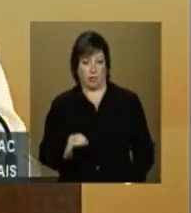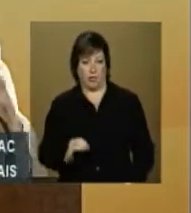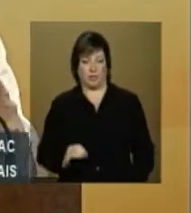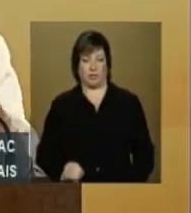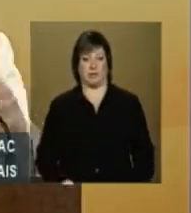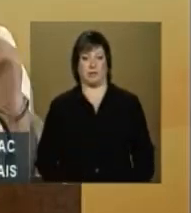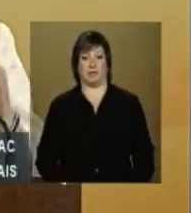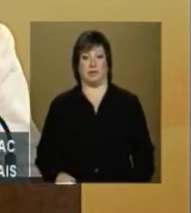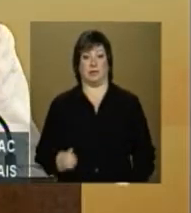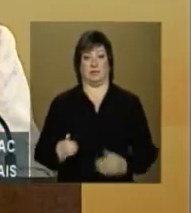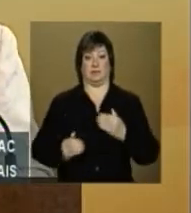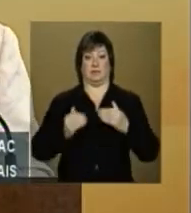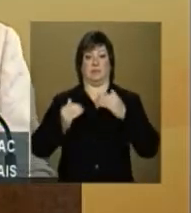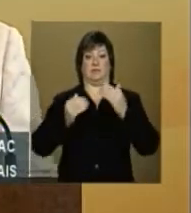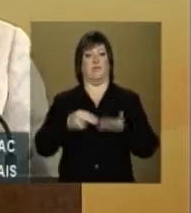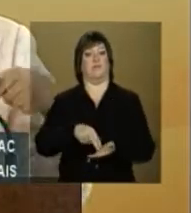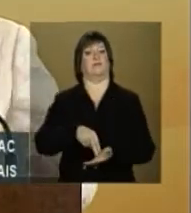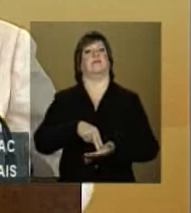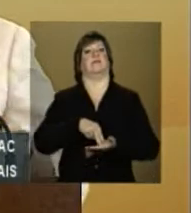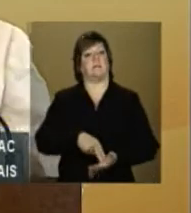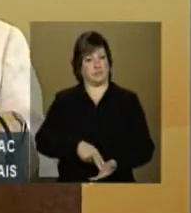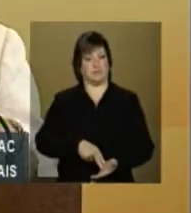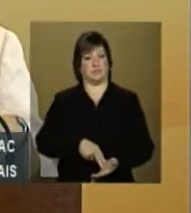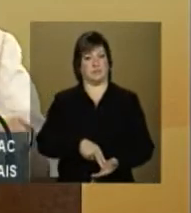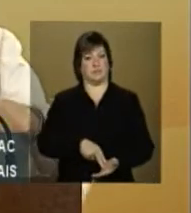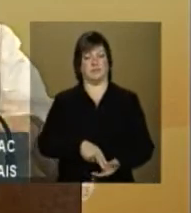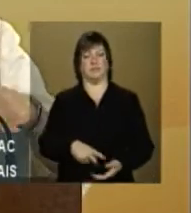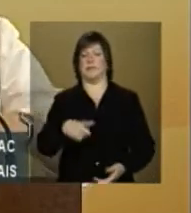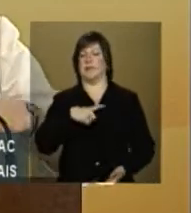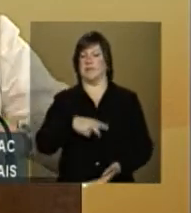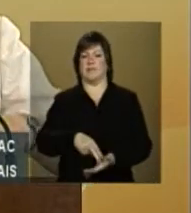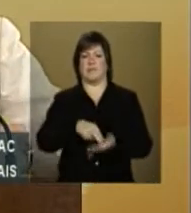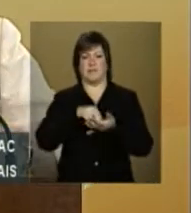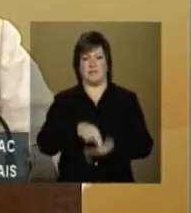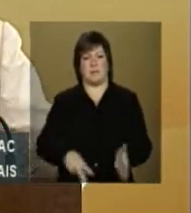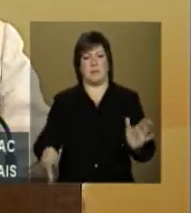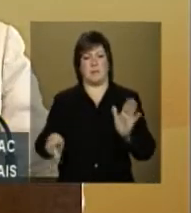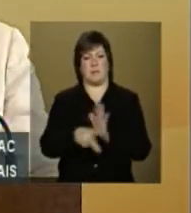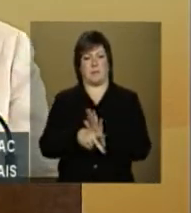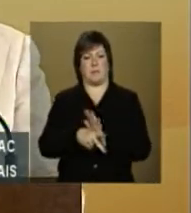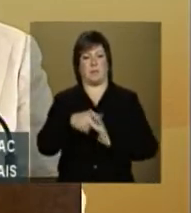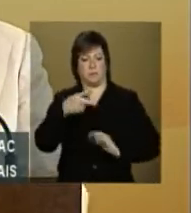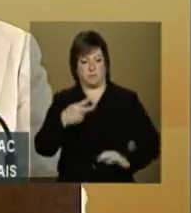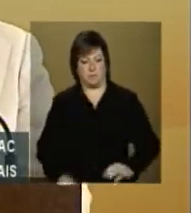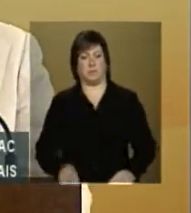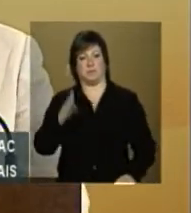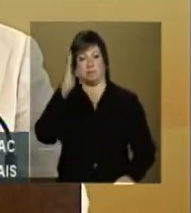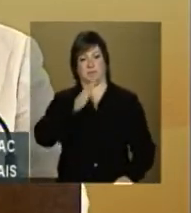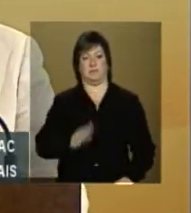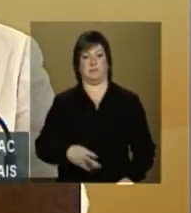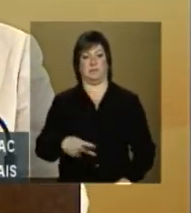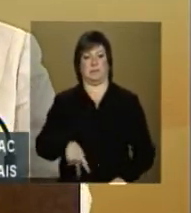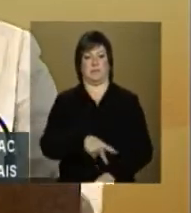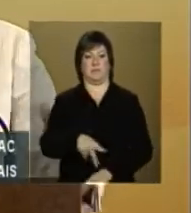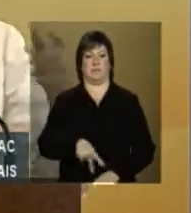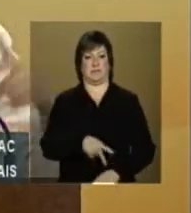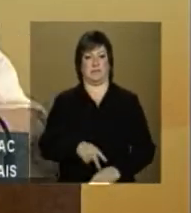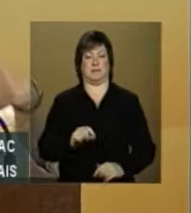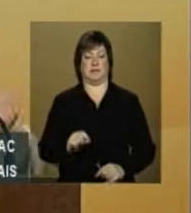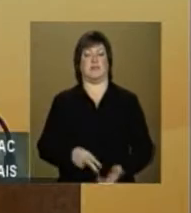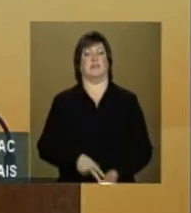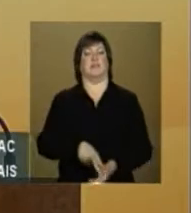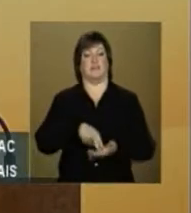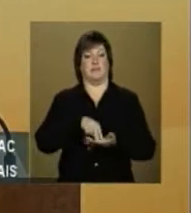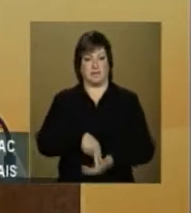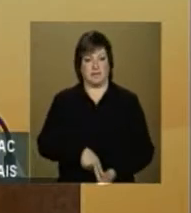que desenvolveu bases sólidas, está fincado nos próprios pés desse país, está